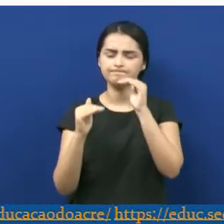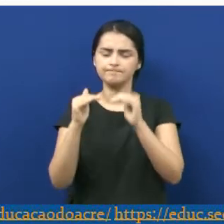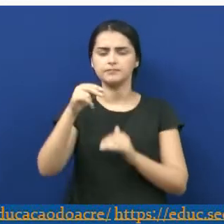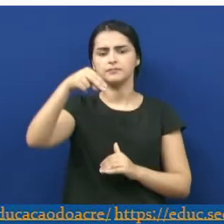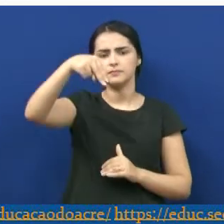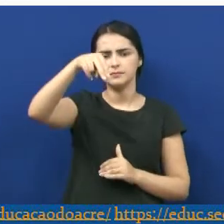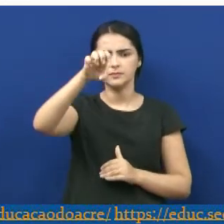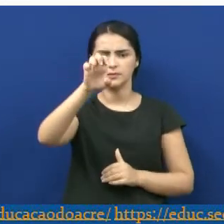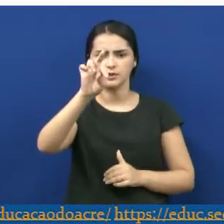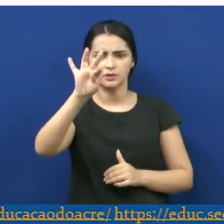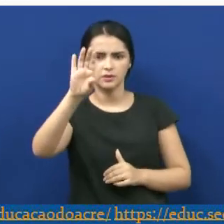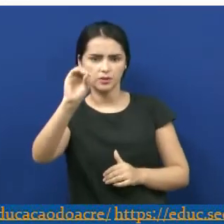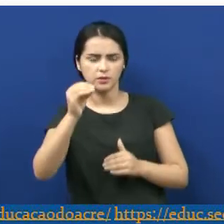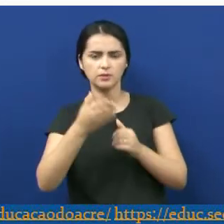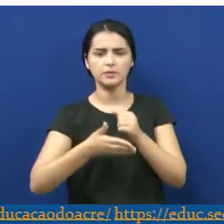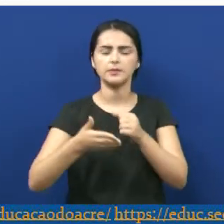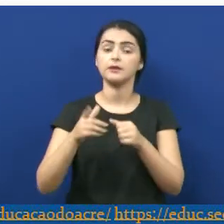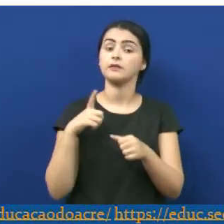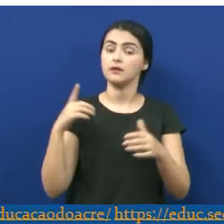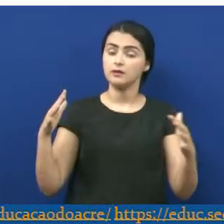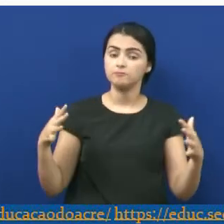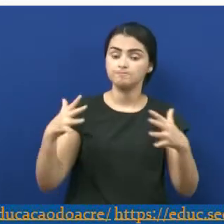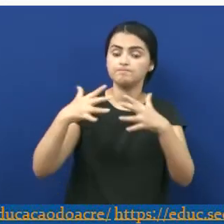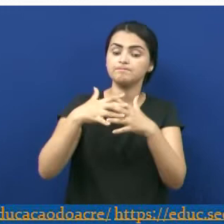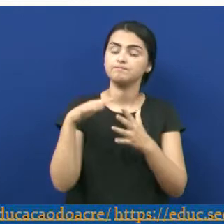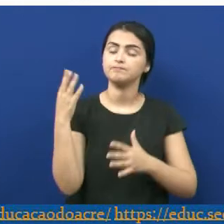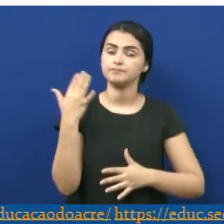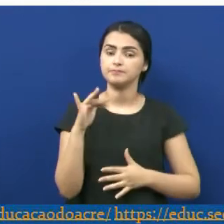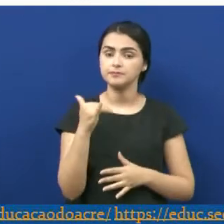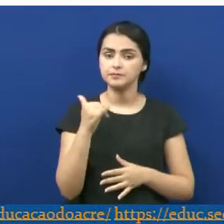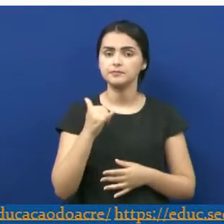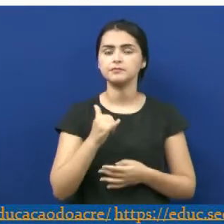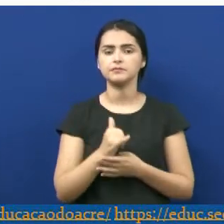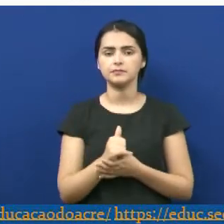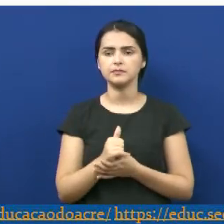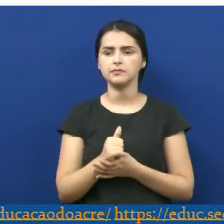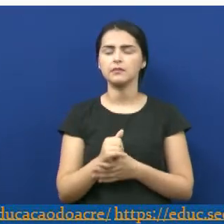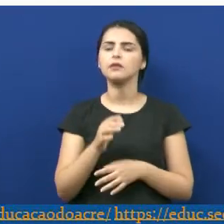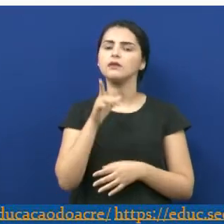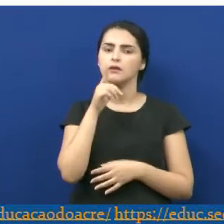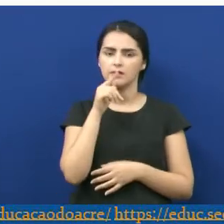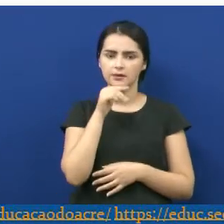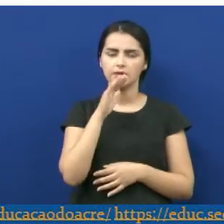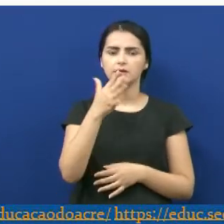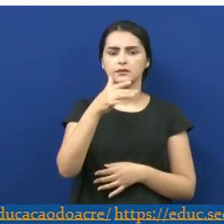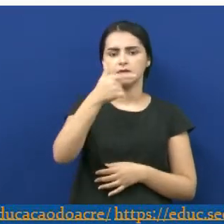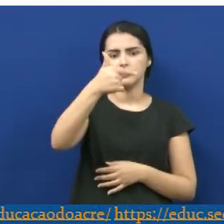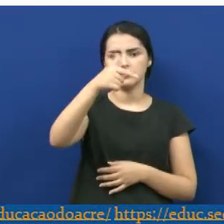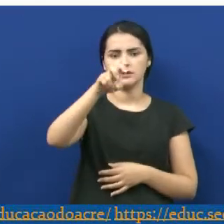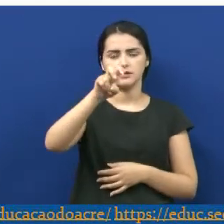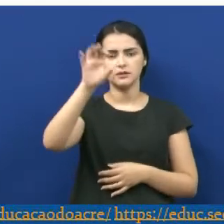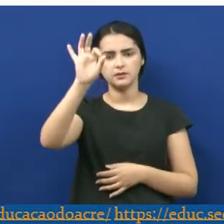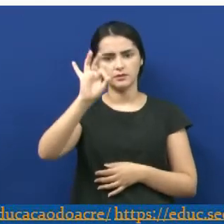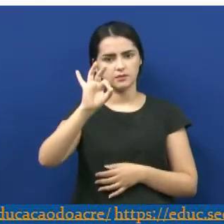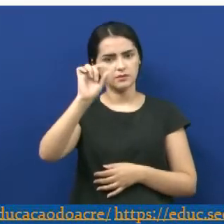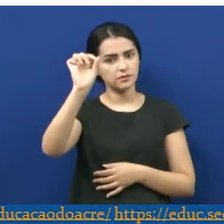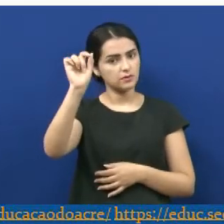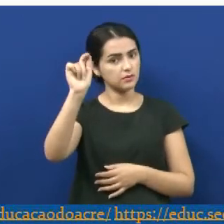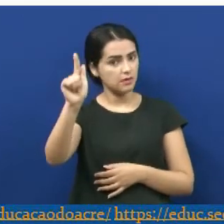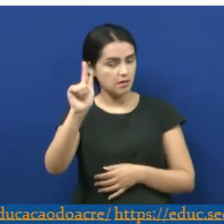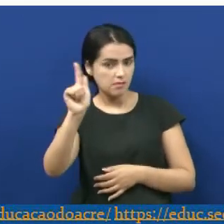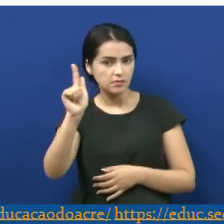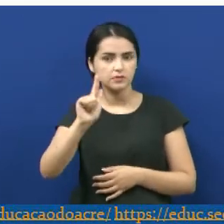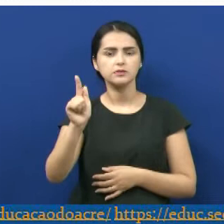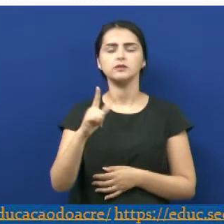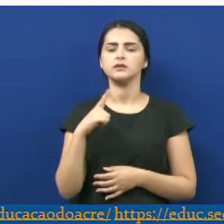básico. Aí você tem a condutividade elétrica dessa água a 25 graus Celsius. Aí você